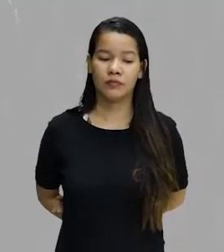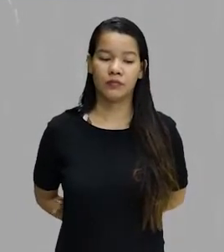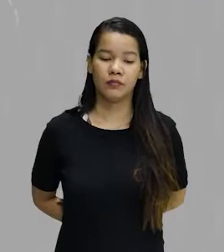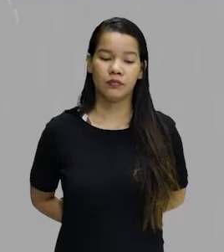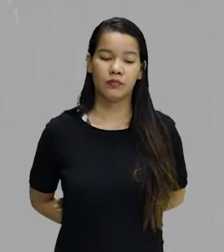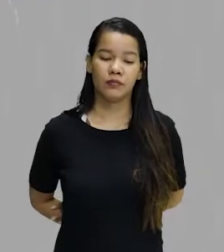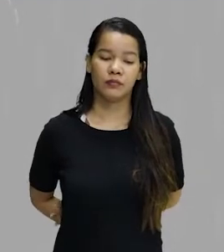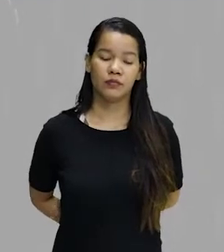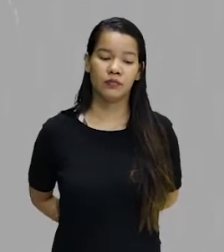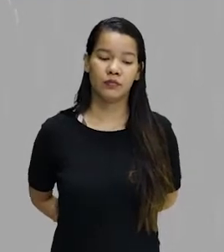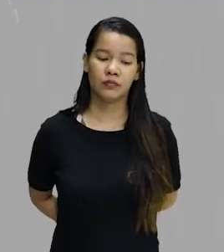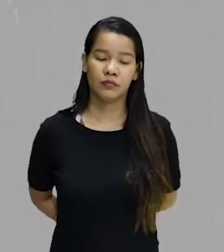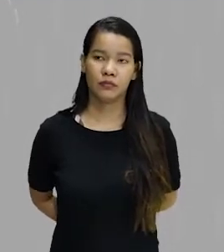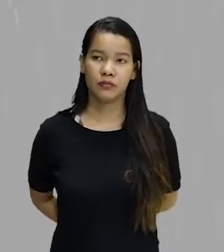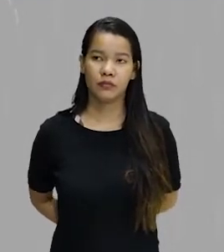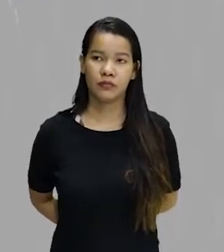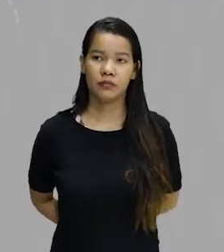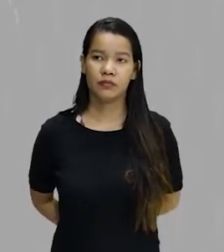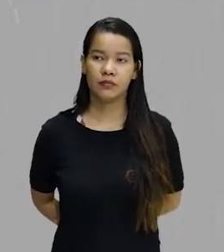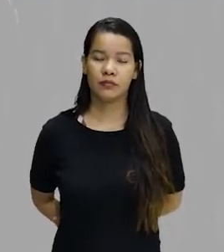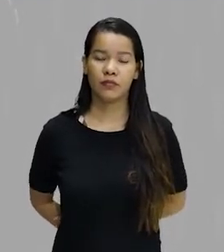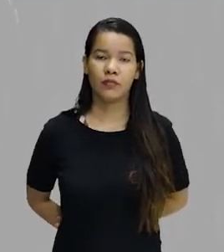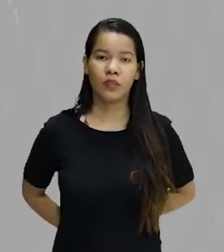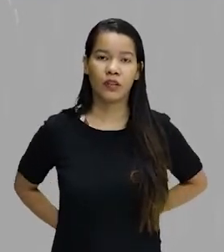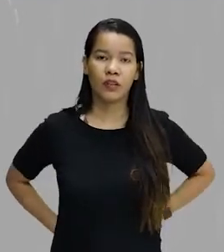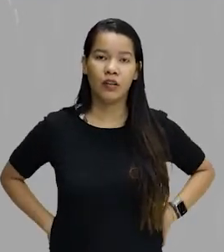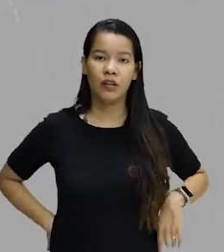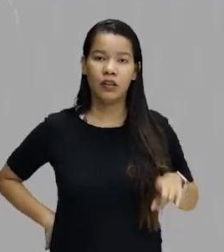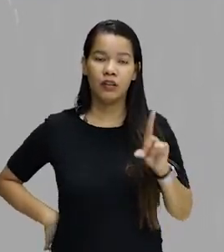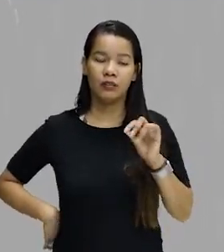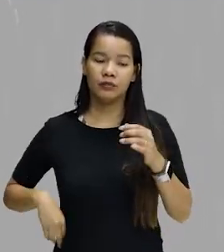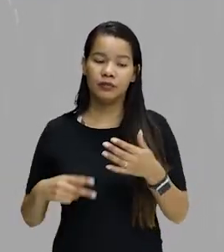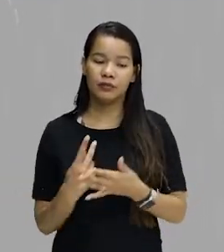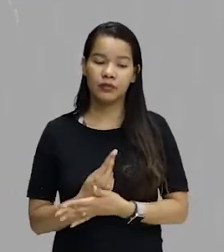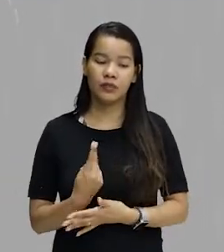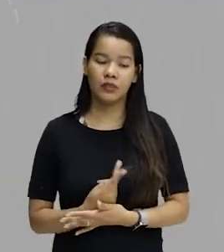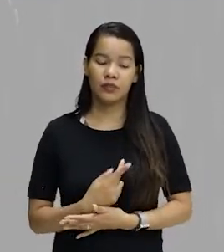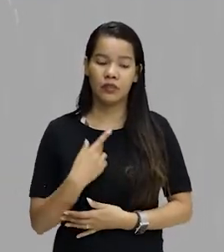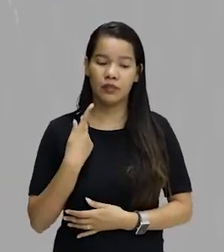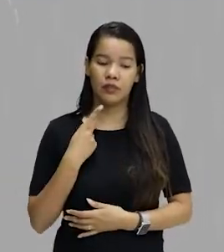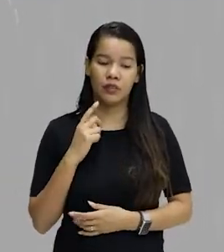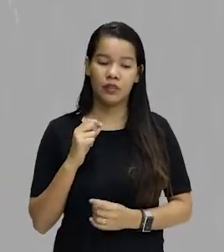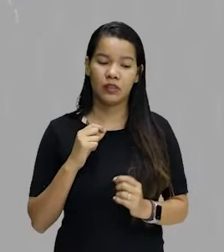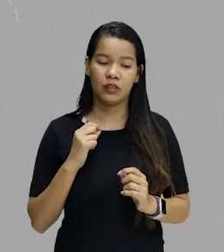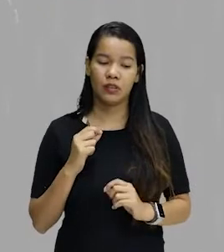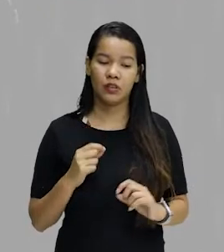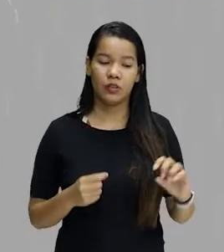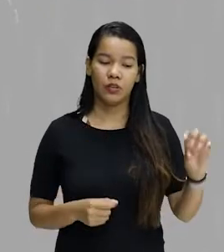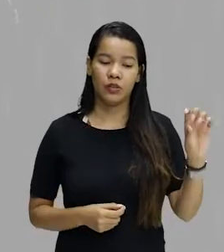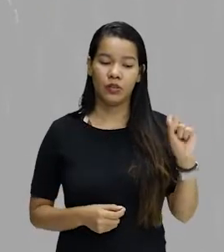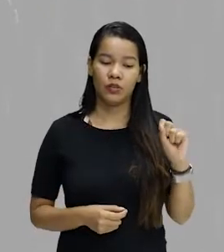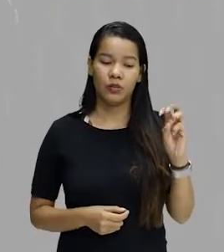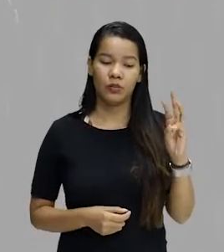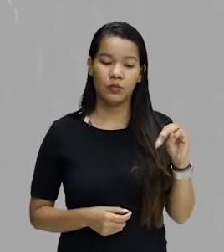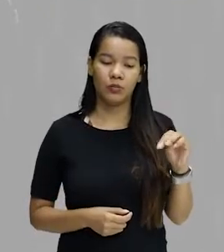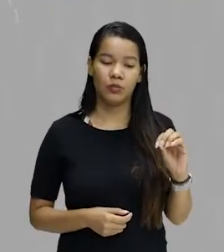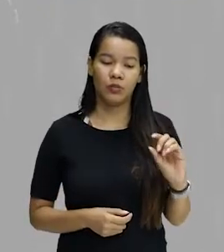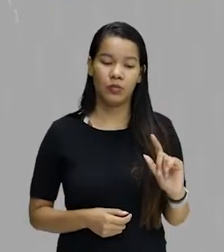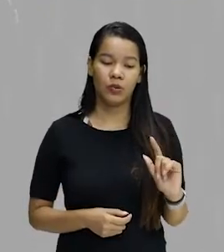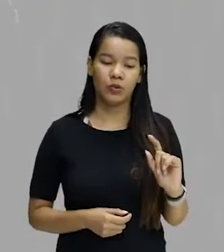octan 8-ol. Está errado. Ele fala aqui, ó, 8-ol. Isso quer dizer